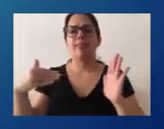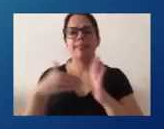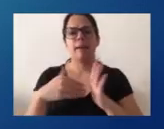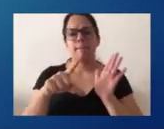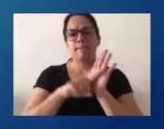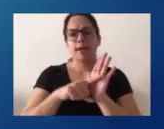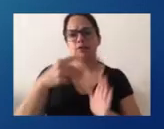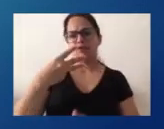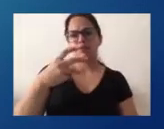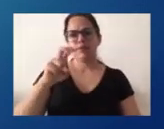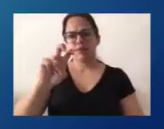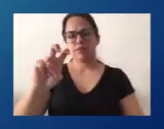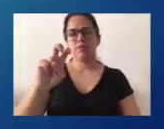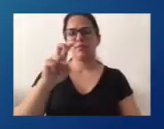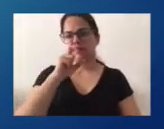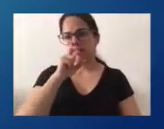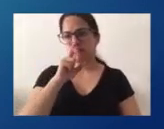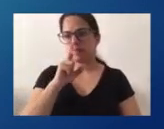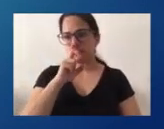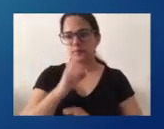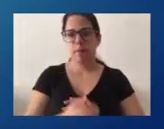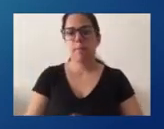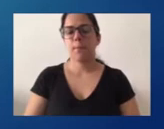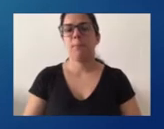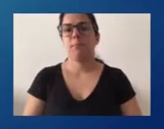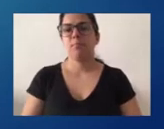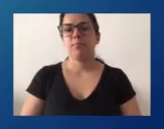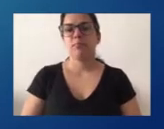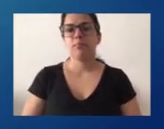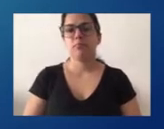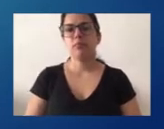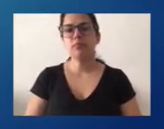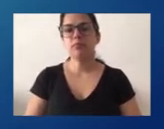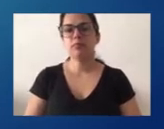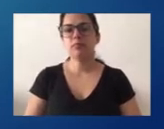menos 35 graus Celsius, né, a temperatura negativa.